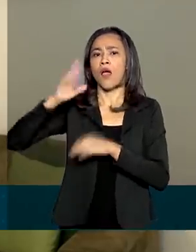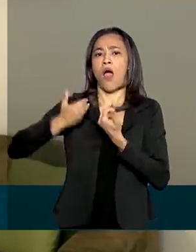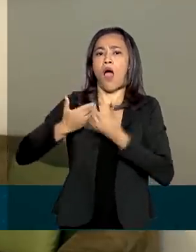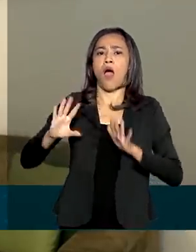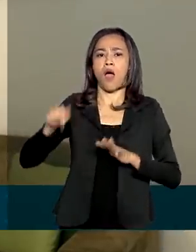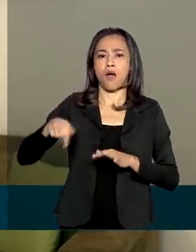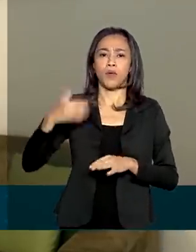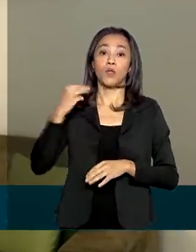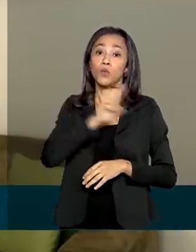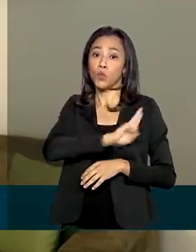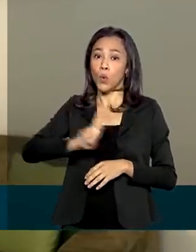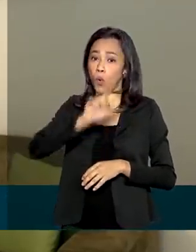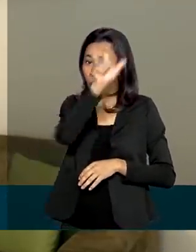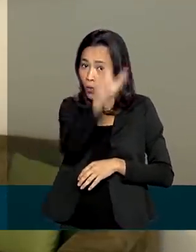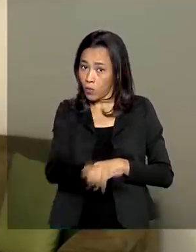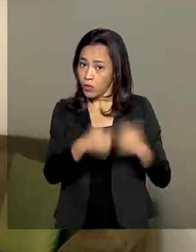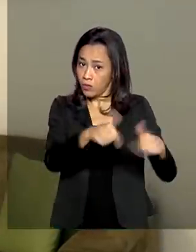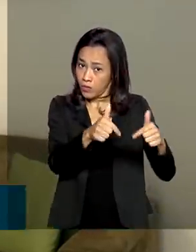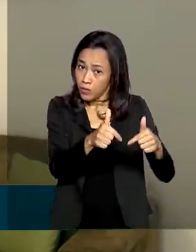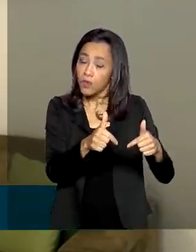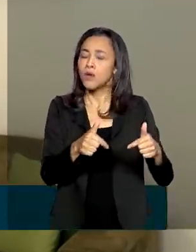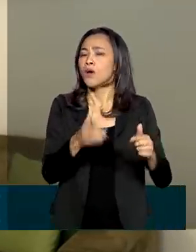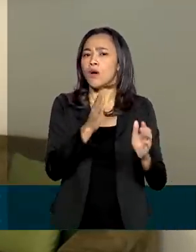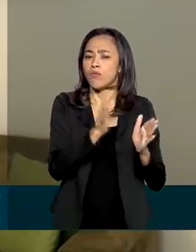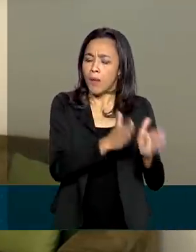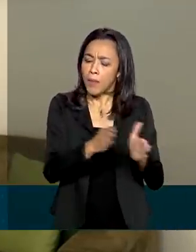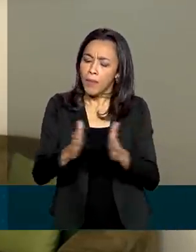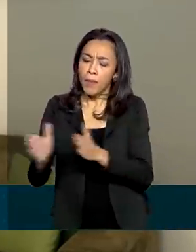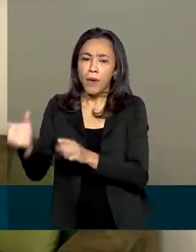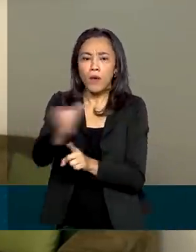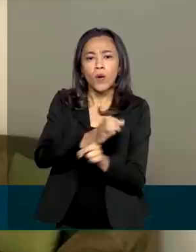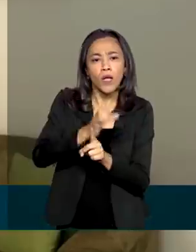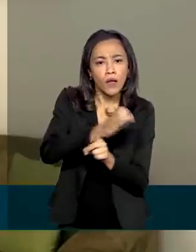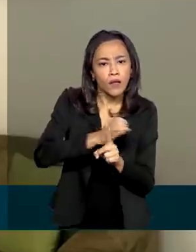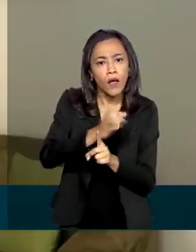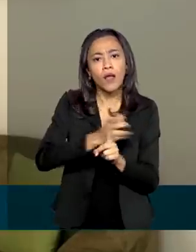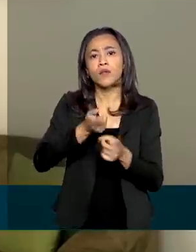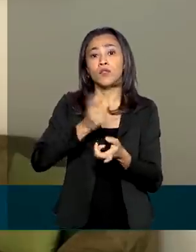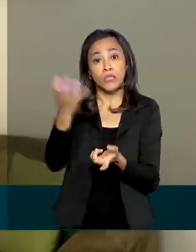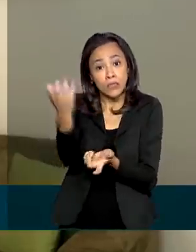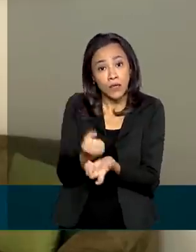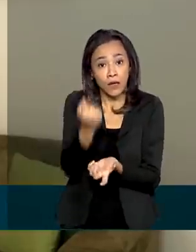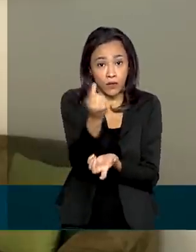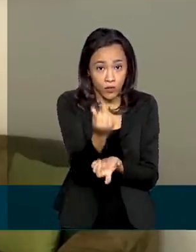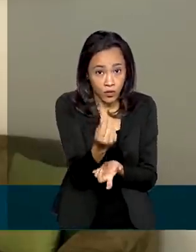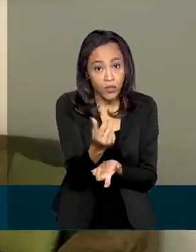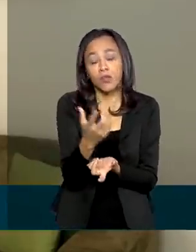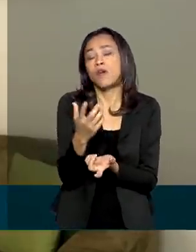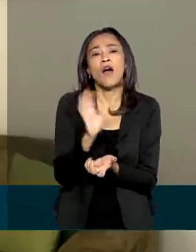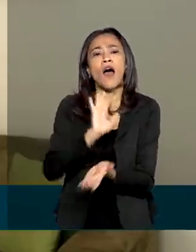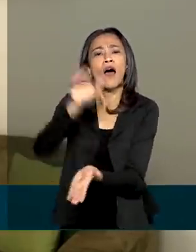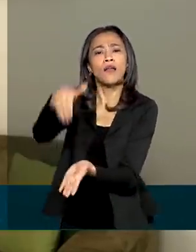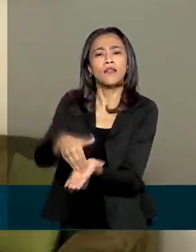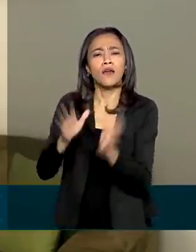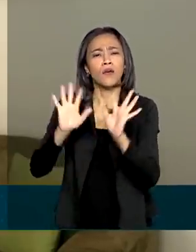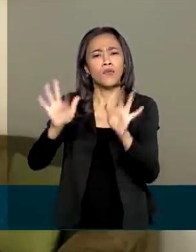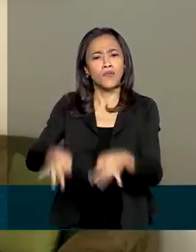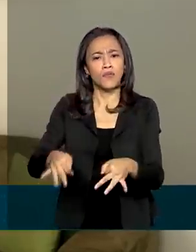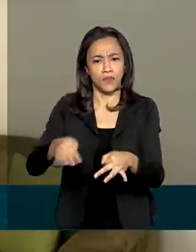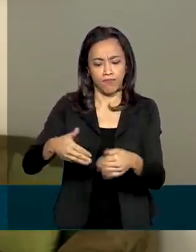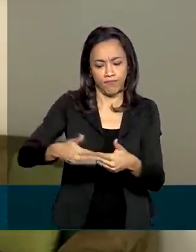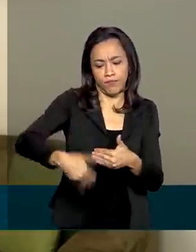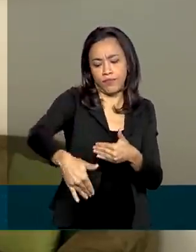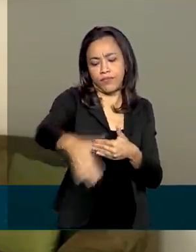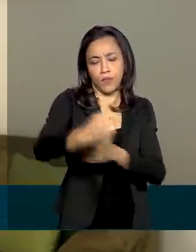nome do trabalhador. O cronograma de pagamento do saque emergencial do FGTS vai até o final do ano